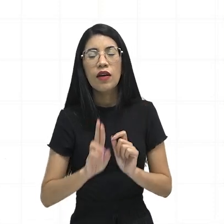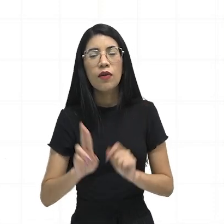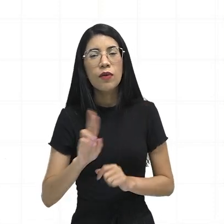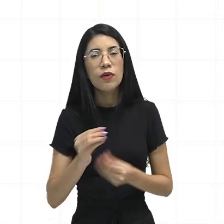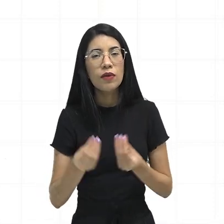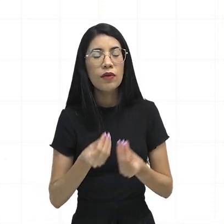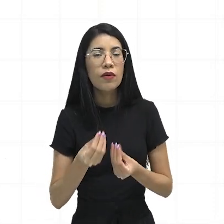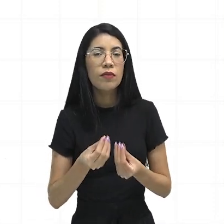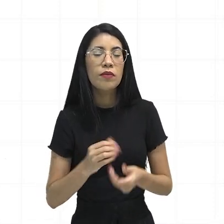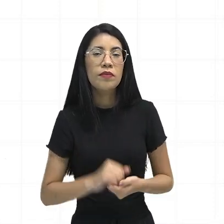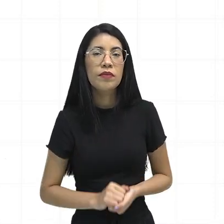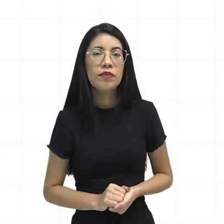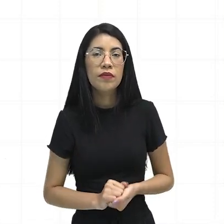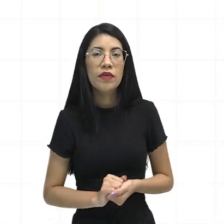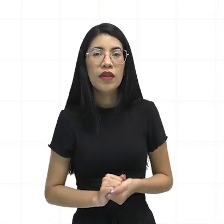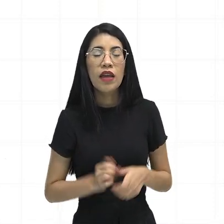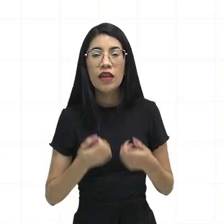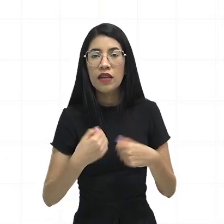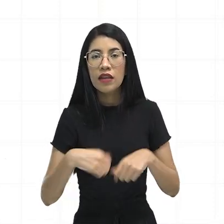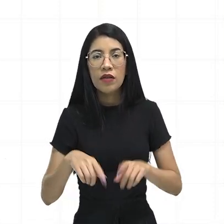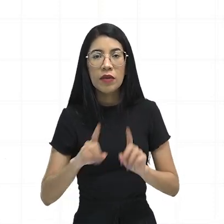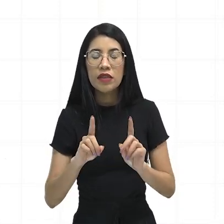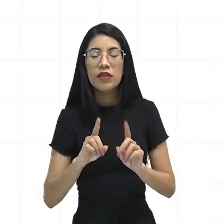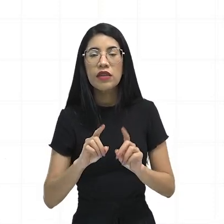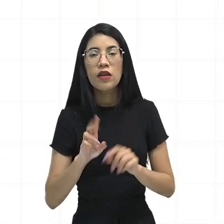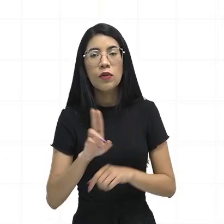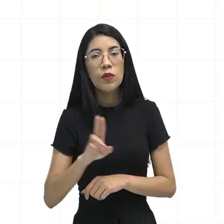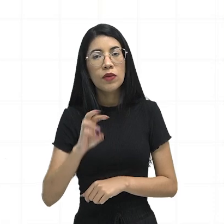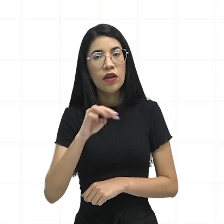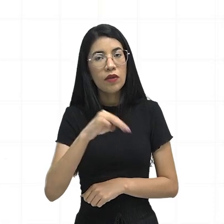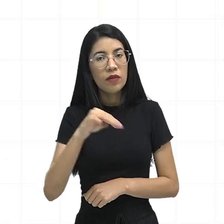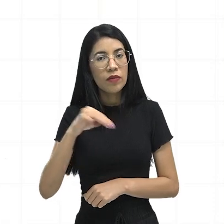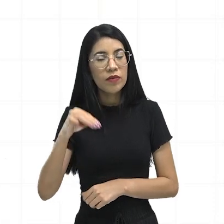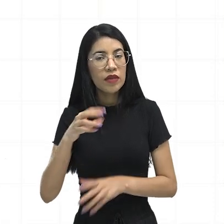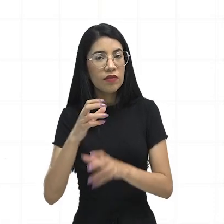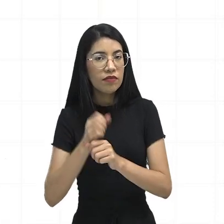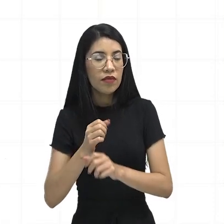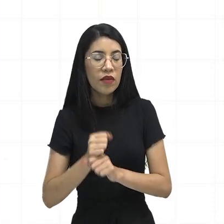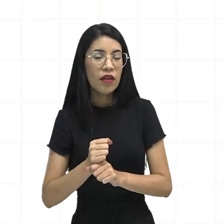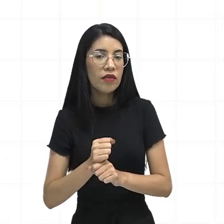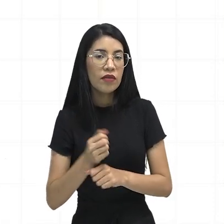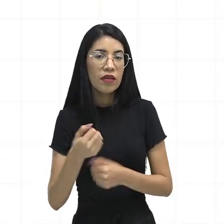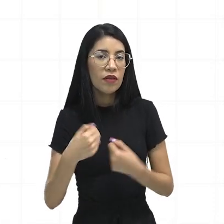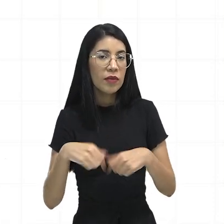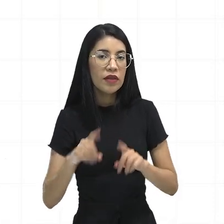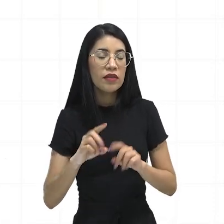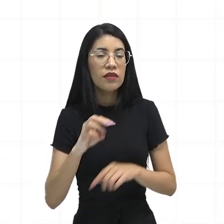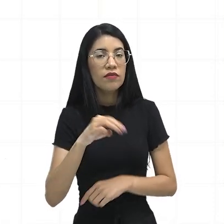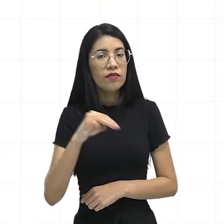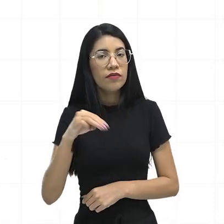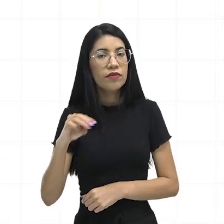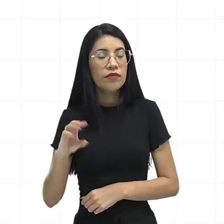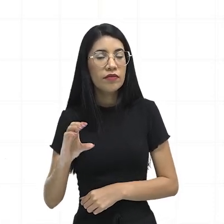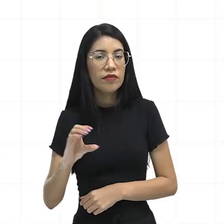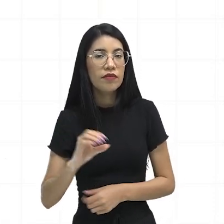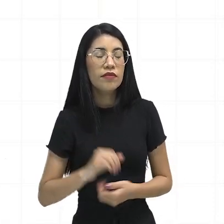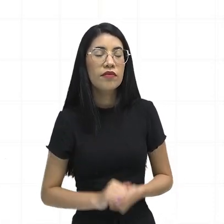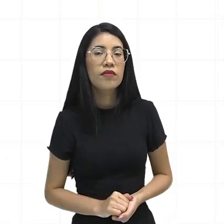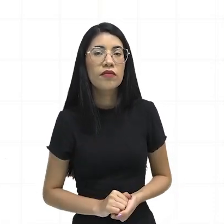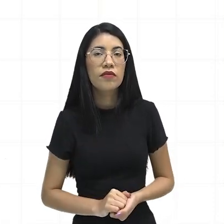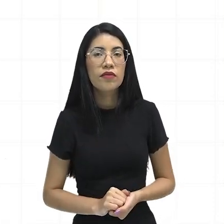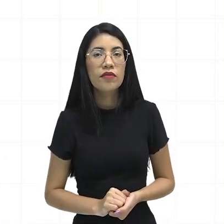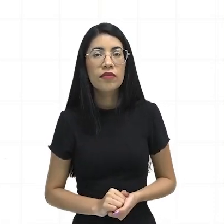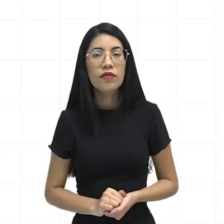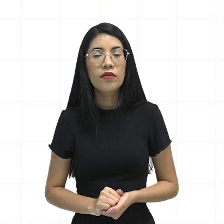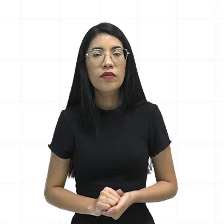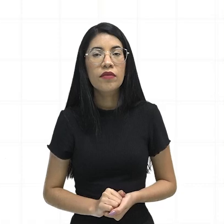não há a necessidade de a gente calcular o MMC. Por quê? Olha lá, vou te mostrar aqui. Primeiro